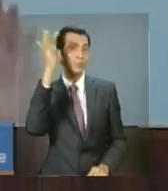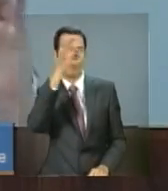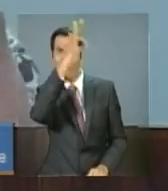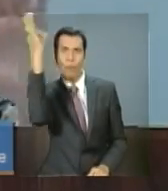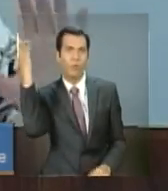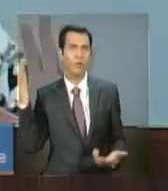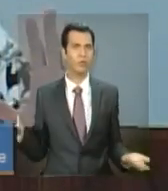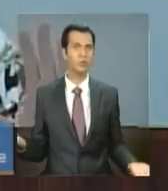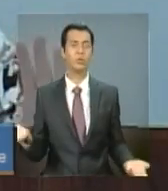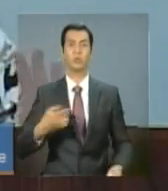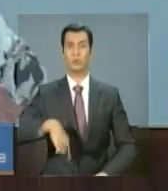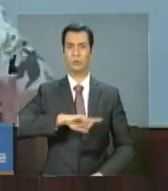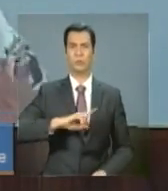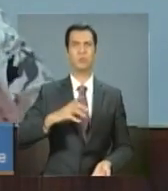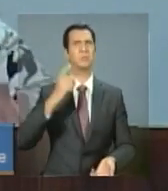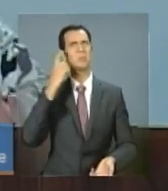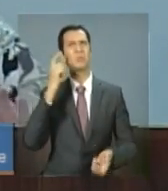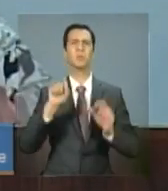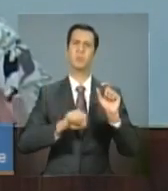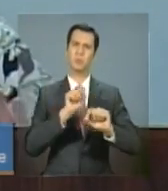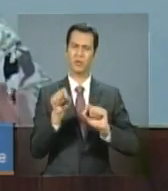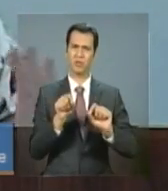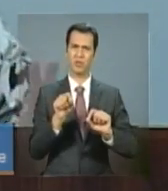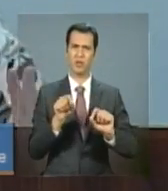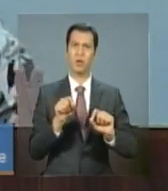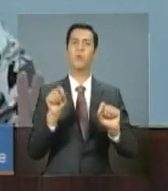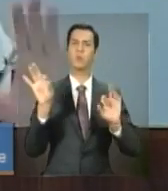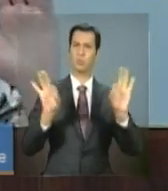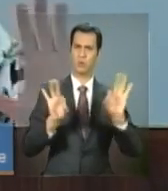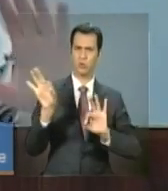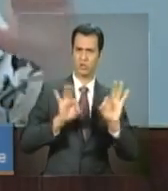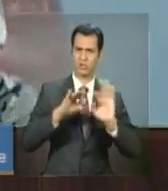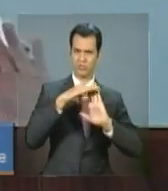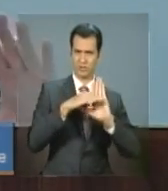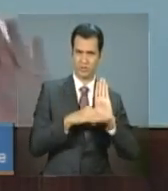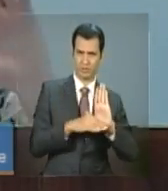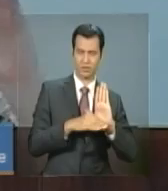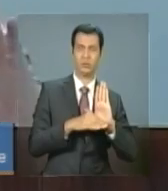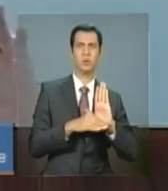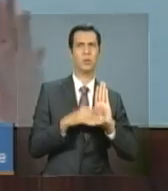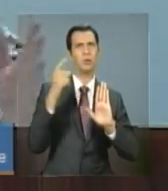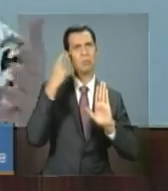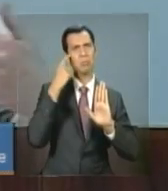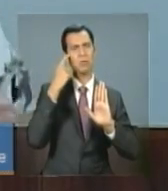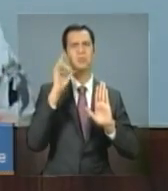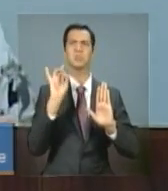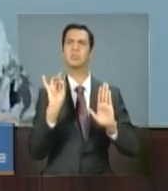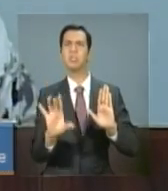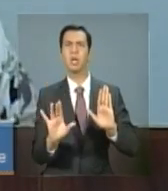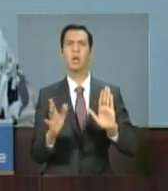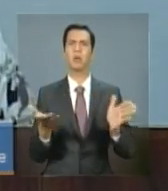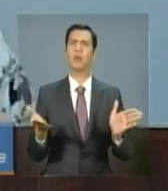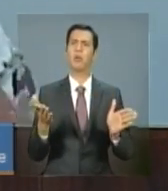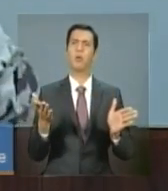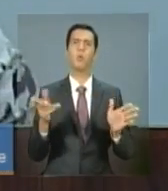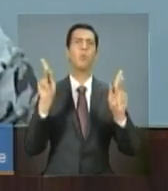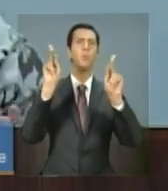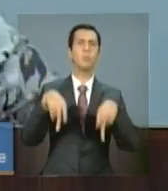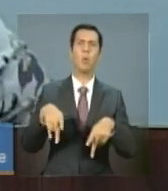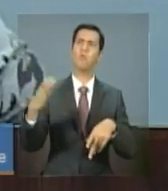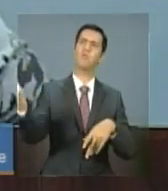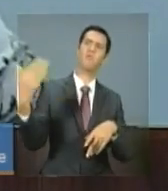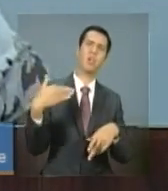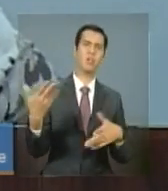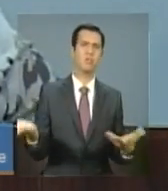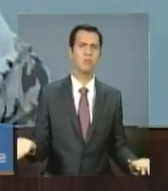seja mais uma placa na porta dos serviços públicos, dizendo, bom, a população em extrema pobreza procura o serviço público. Não,